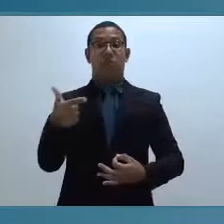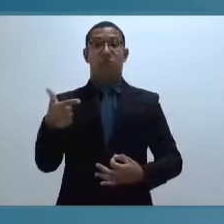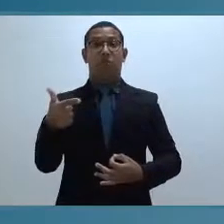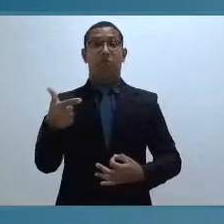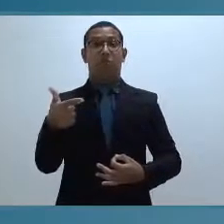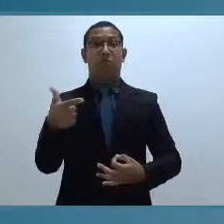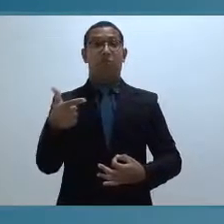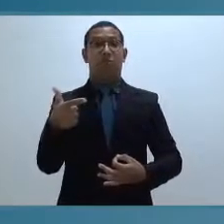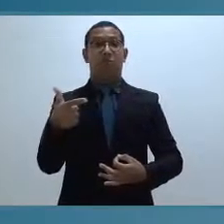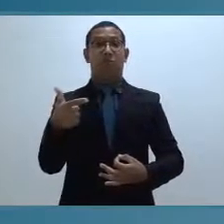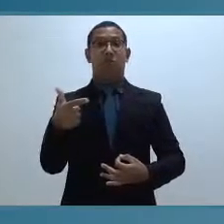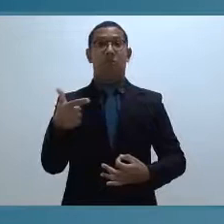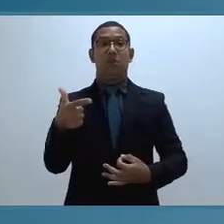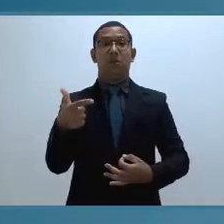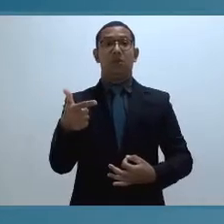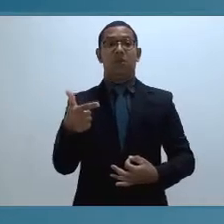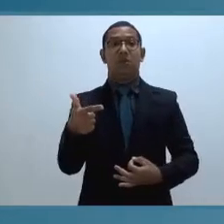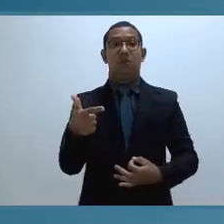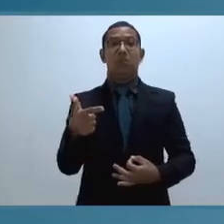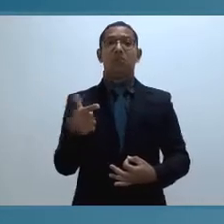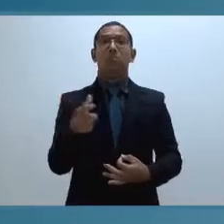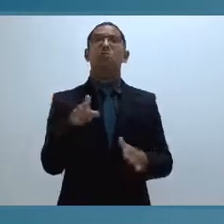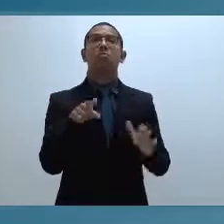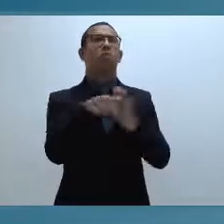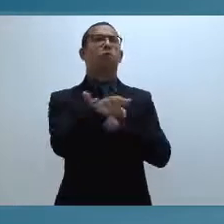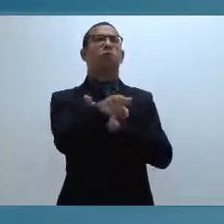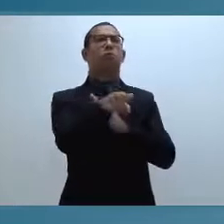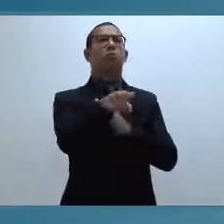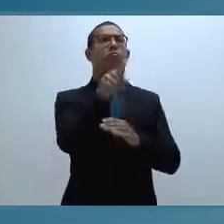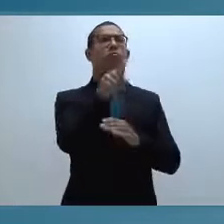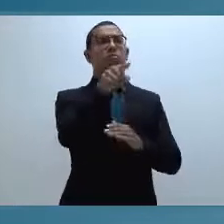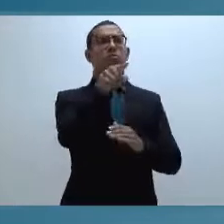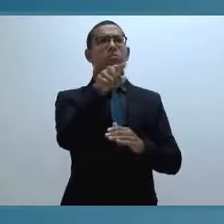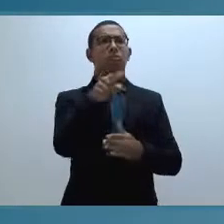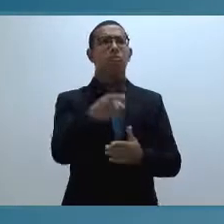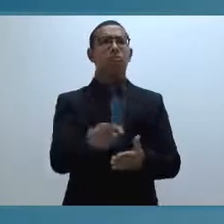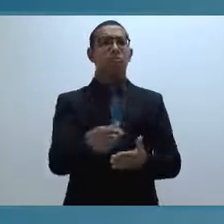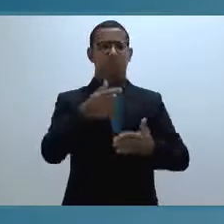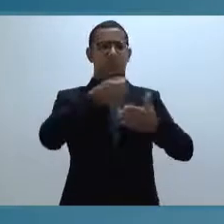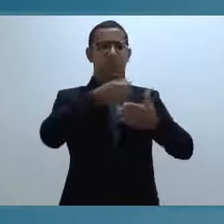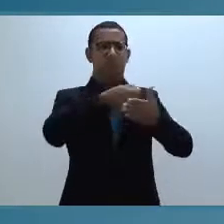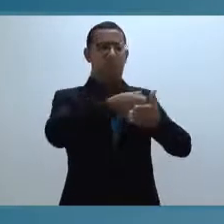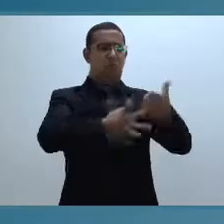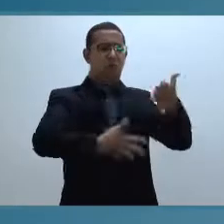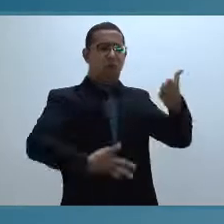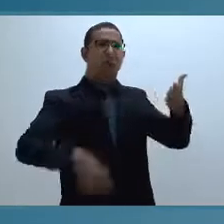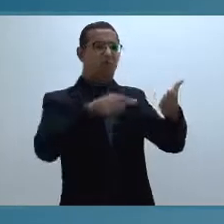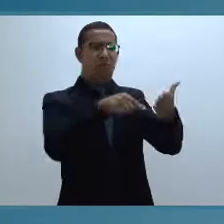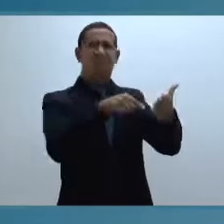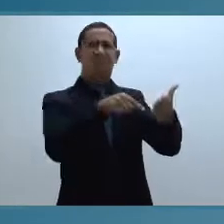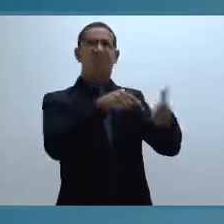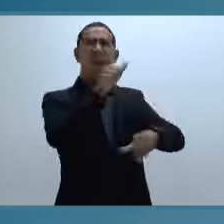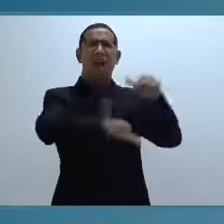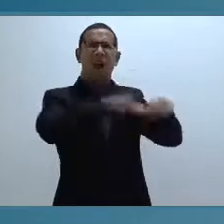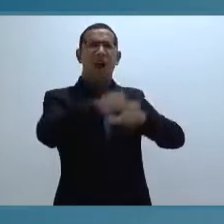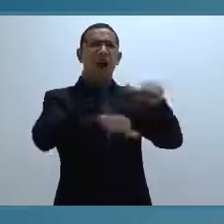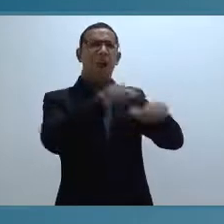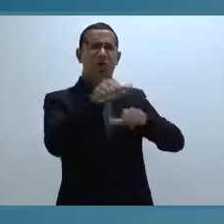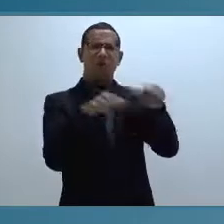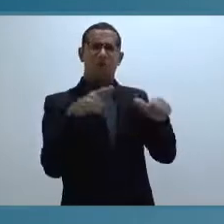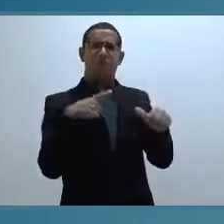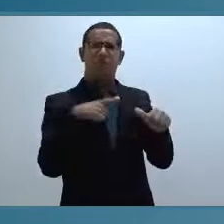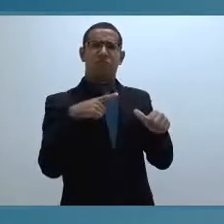proposta, pergunta, embargadora Rosileide, na nova proposta, altera algum a parte